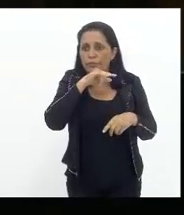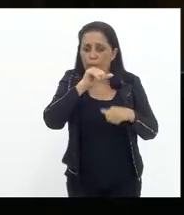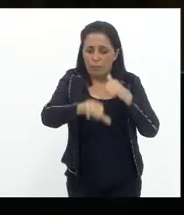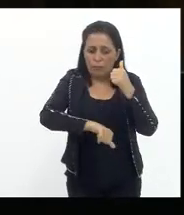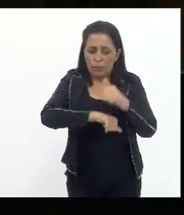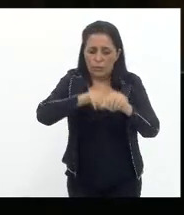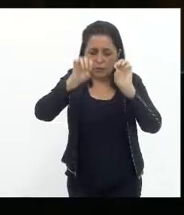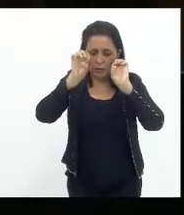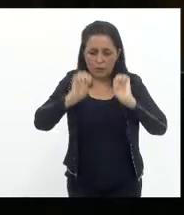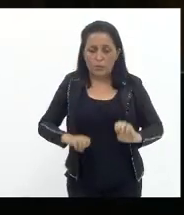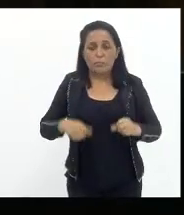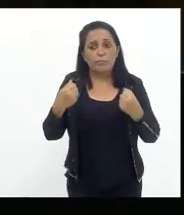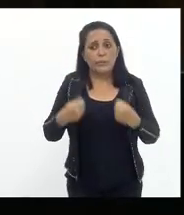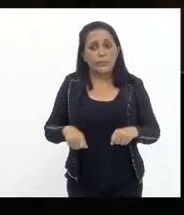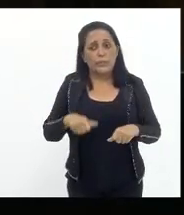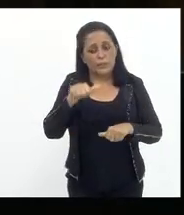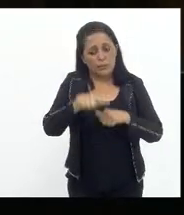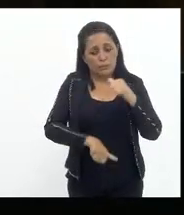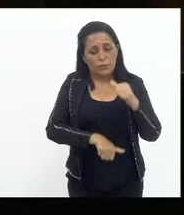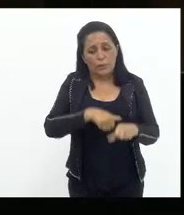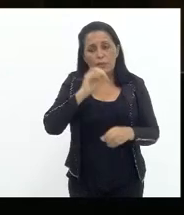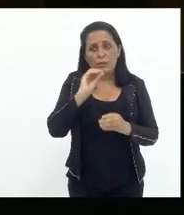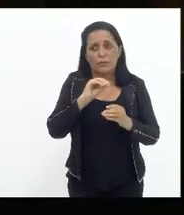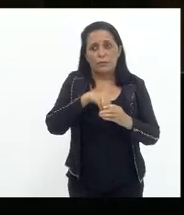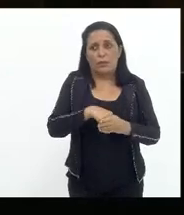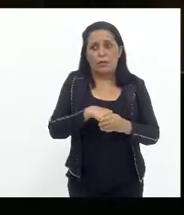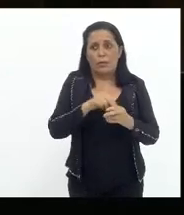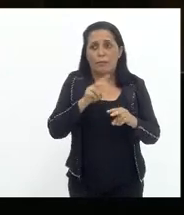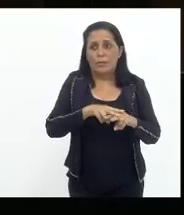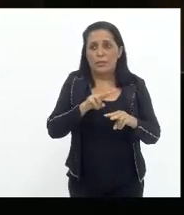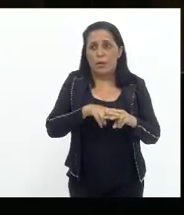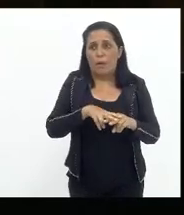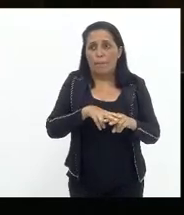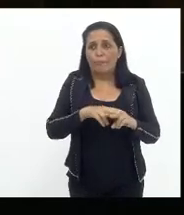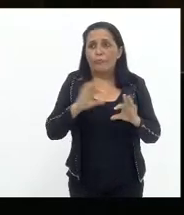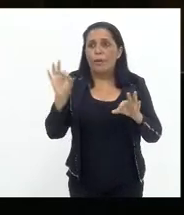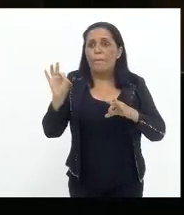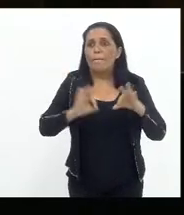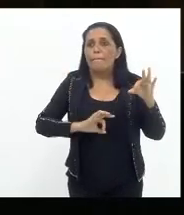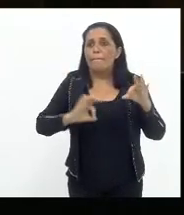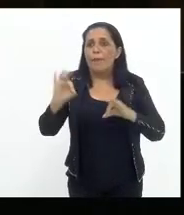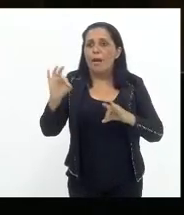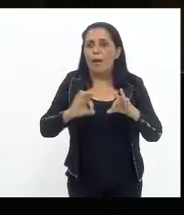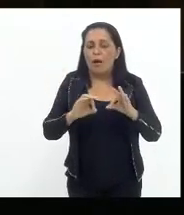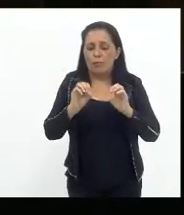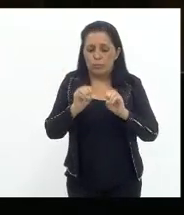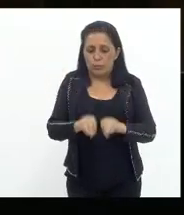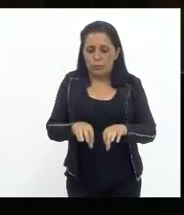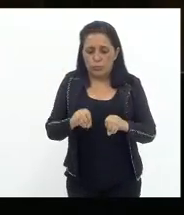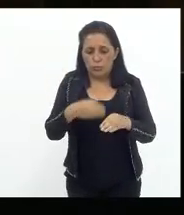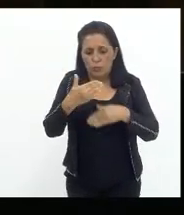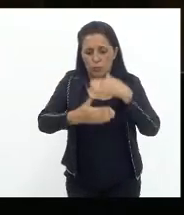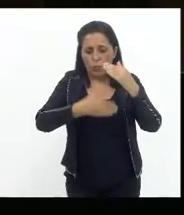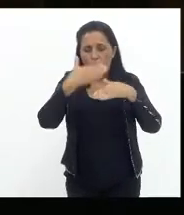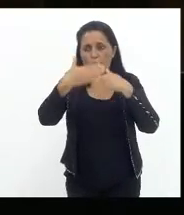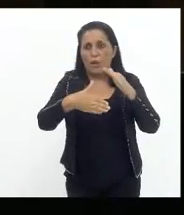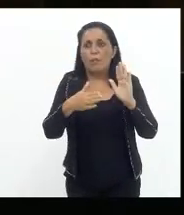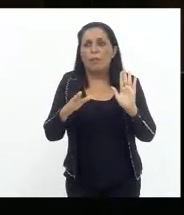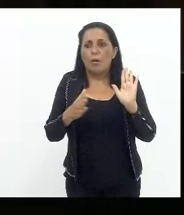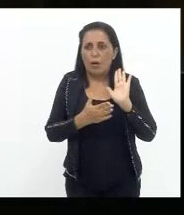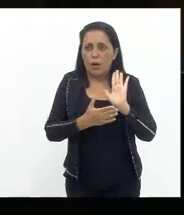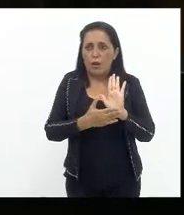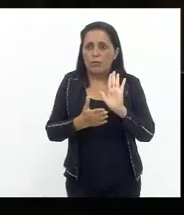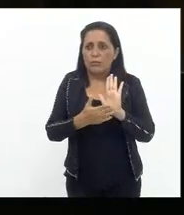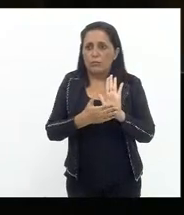ser realizadas nas unidades, ninguém tem dúvida disso, e um plano de carreira, sem dúvida, pode ajudar nesse cenário. Mas